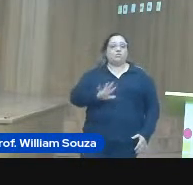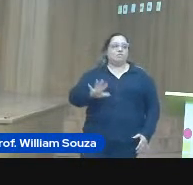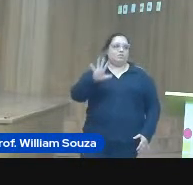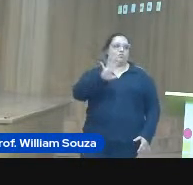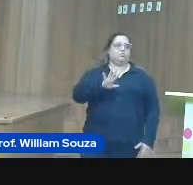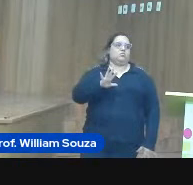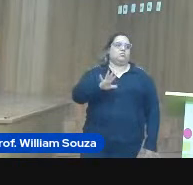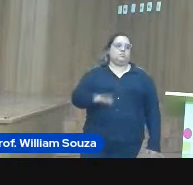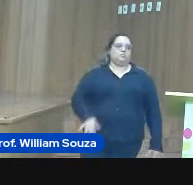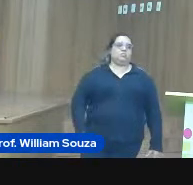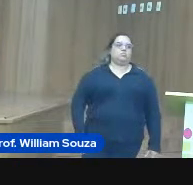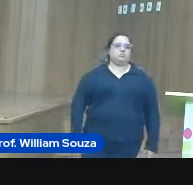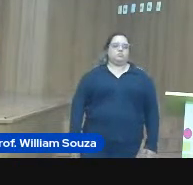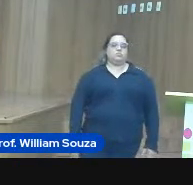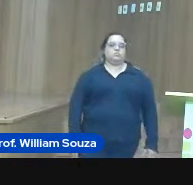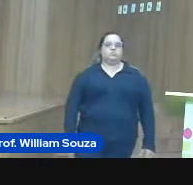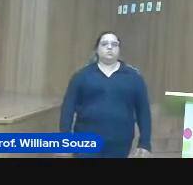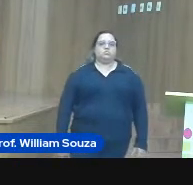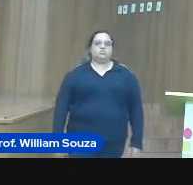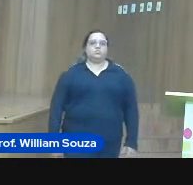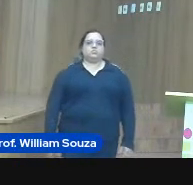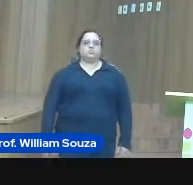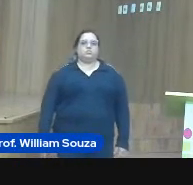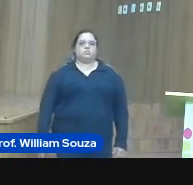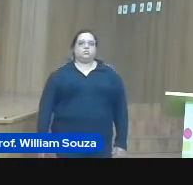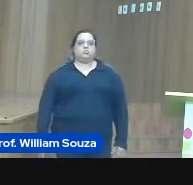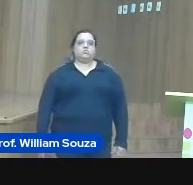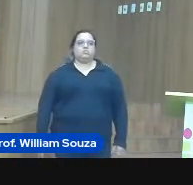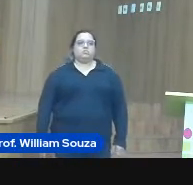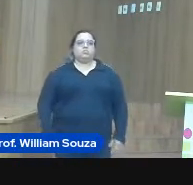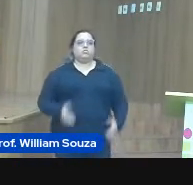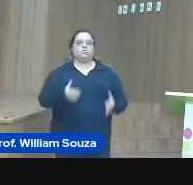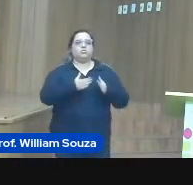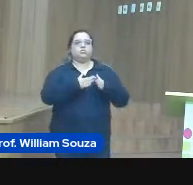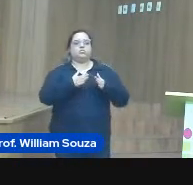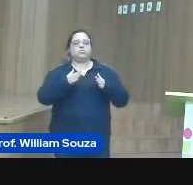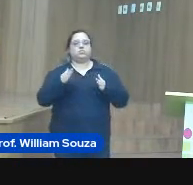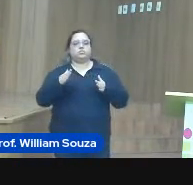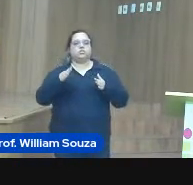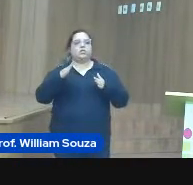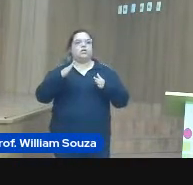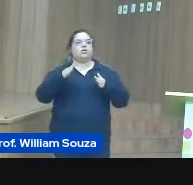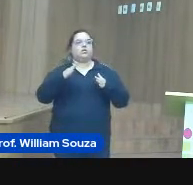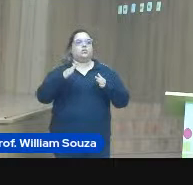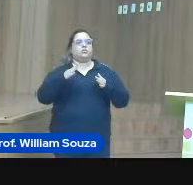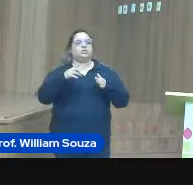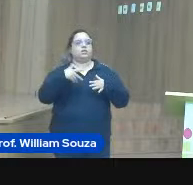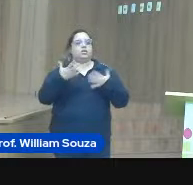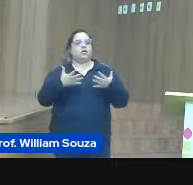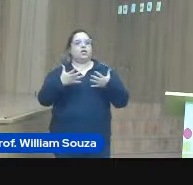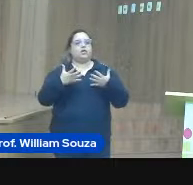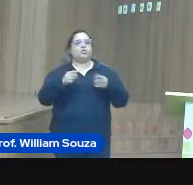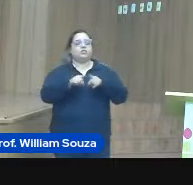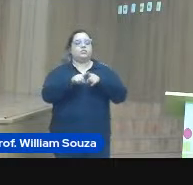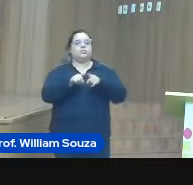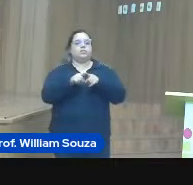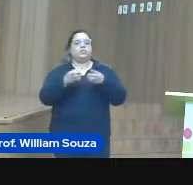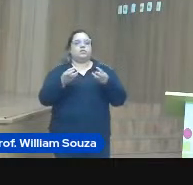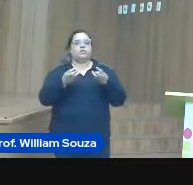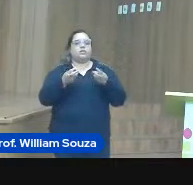Principalmente quando a gente olha, durante a colonização, a quantidade,